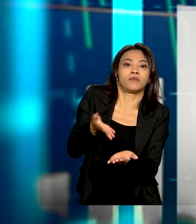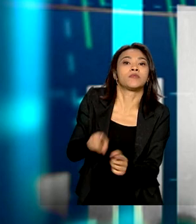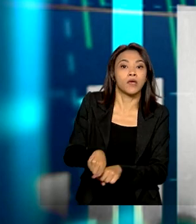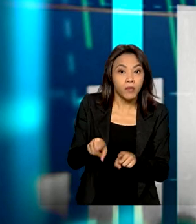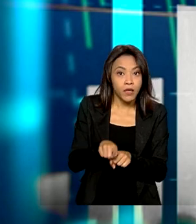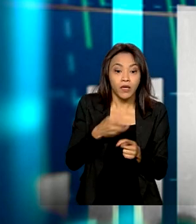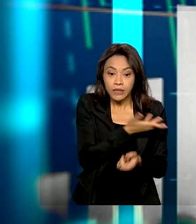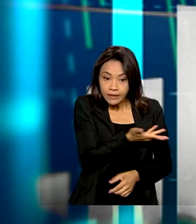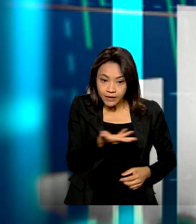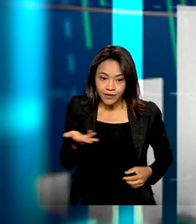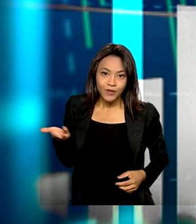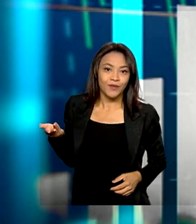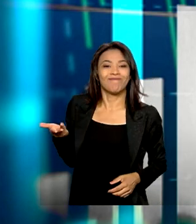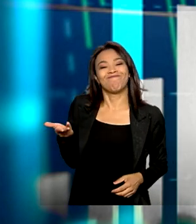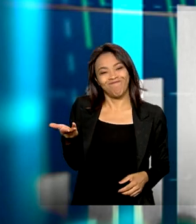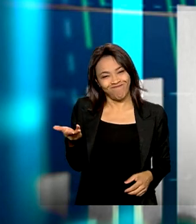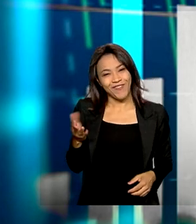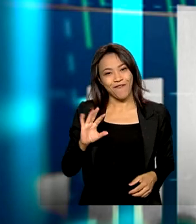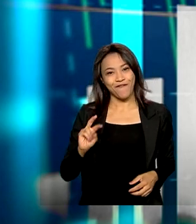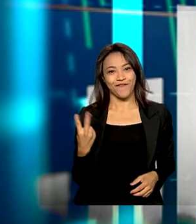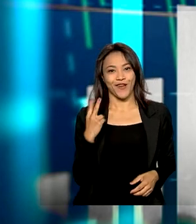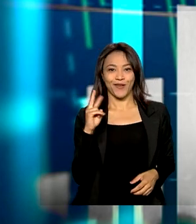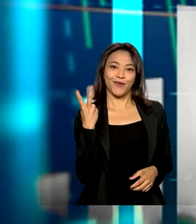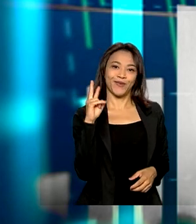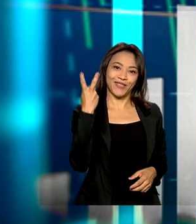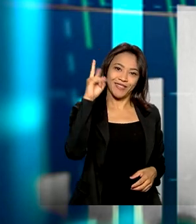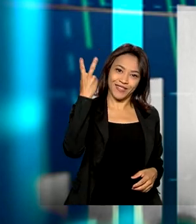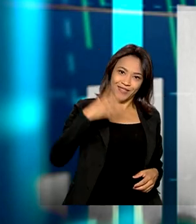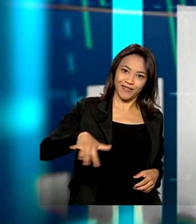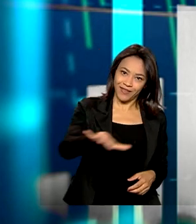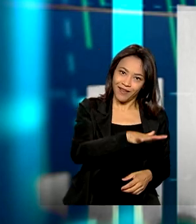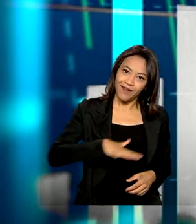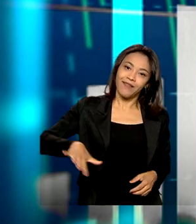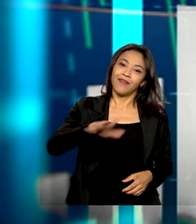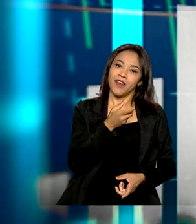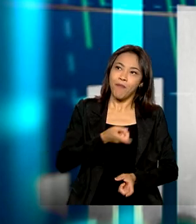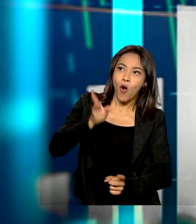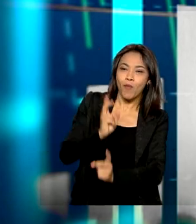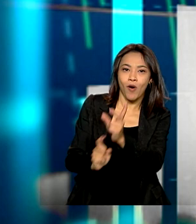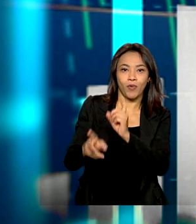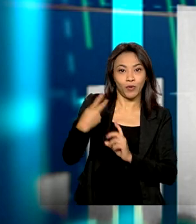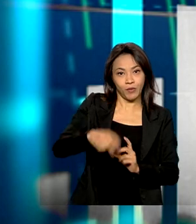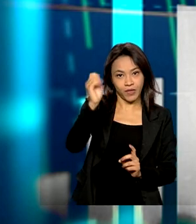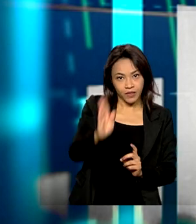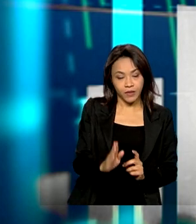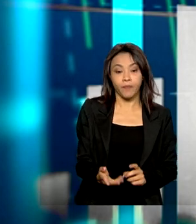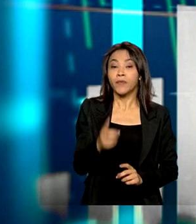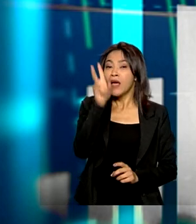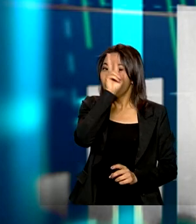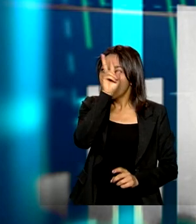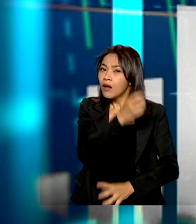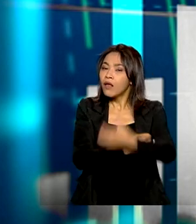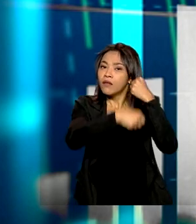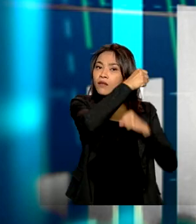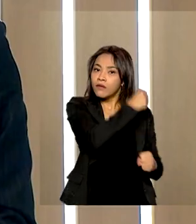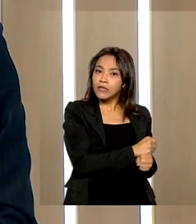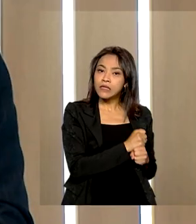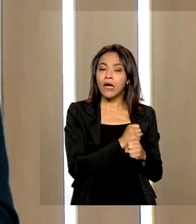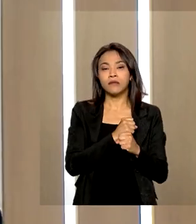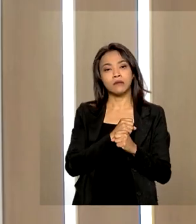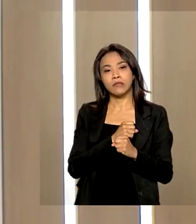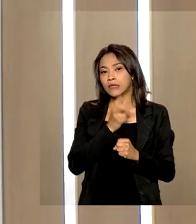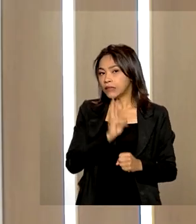isso nós temos uma grande valorização da pauta do agronegócio. Lembrando que no ano passado, em todo o